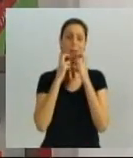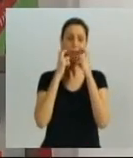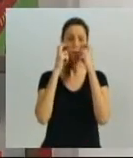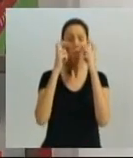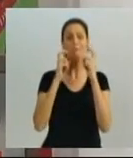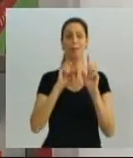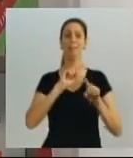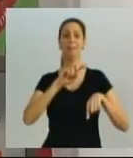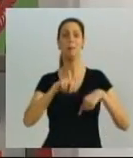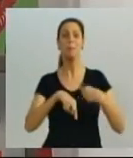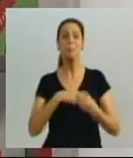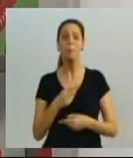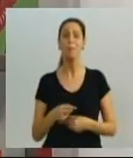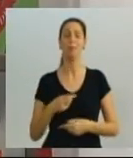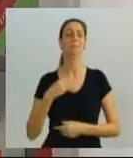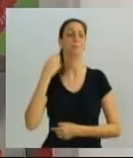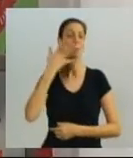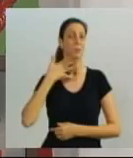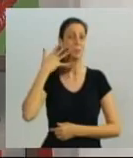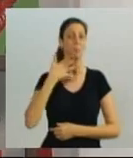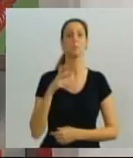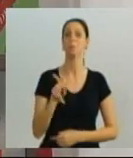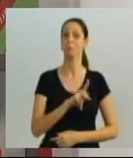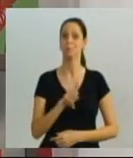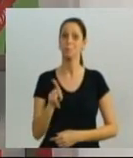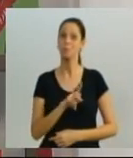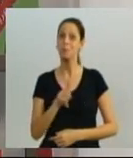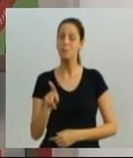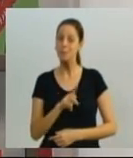do discurso aqui do professor e do